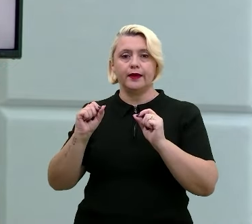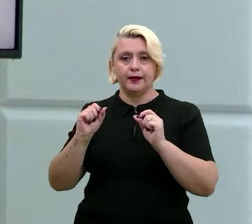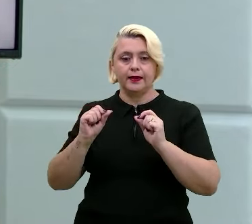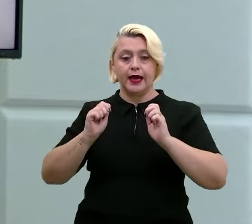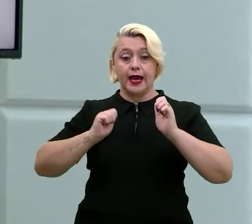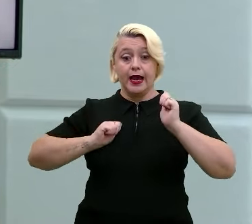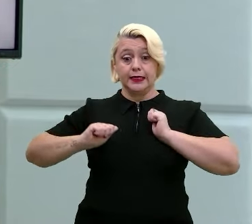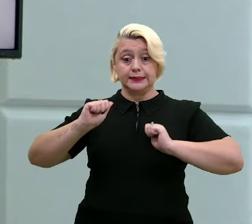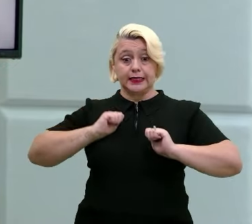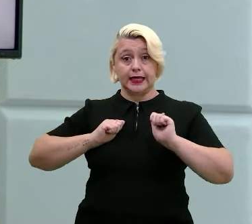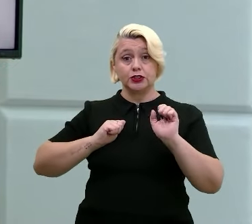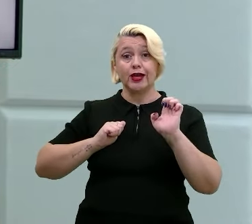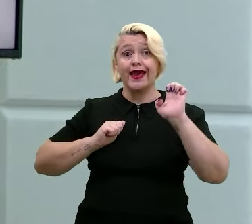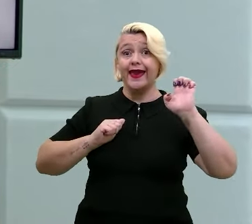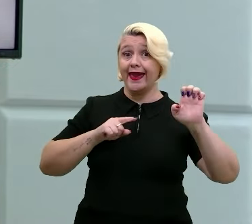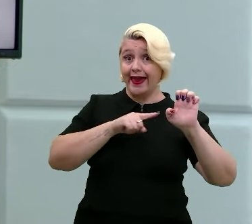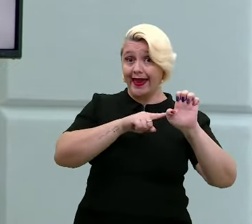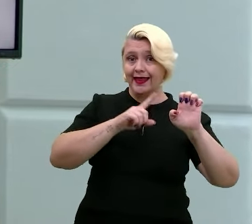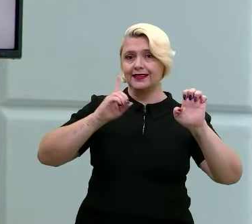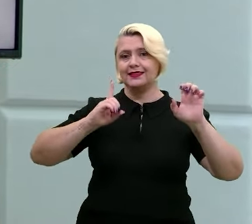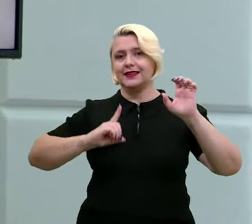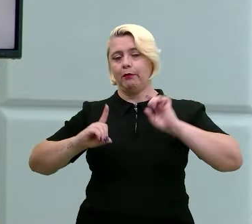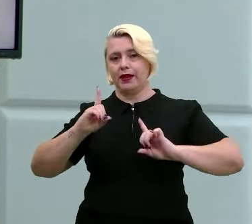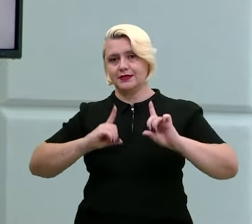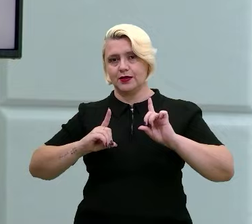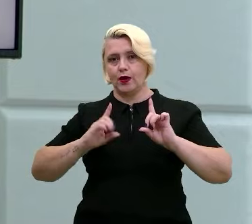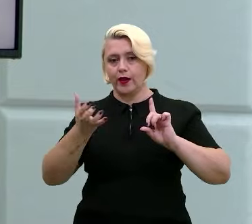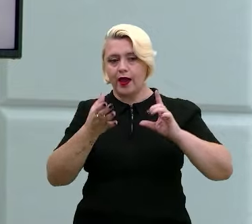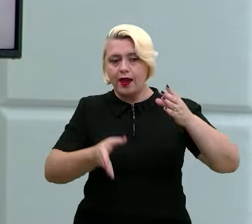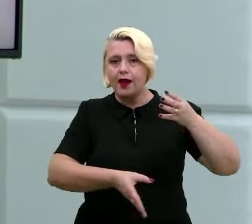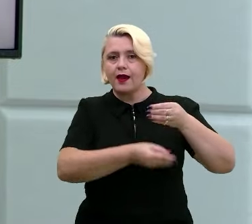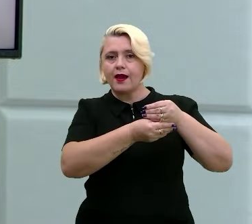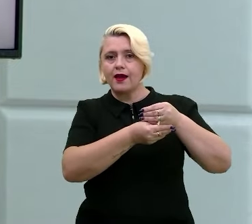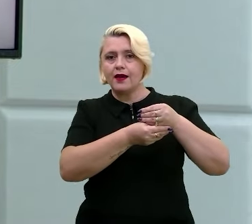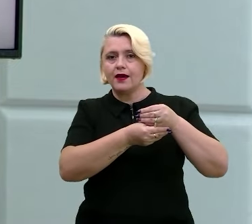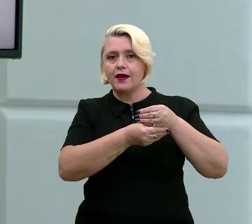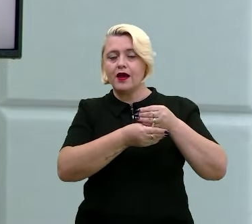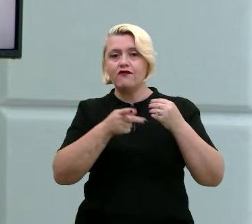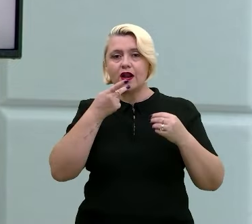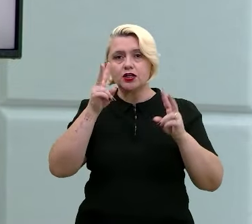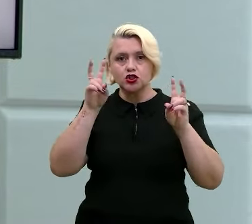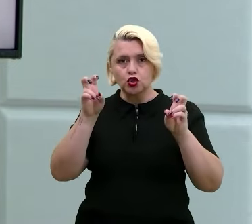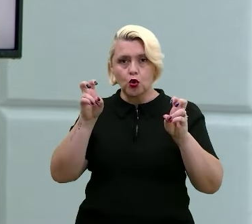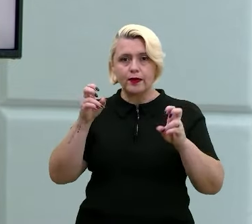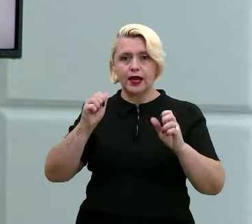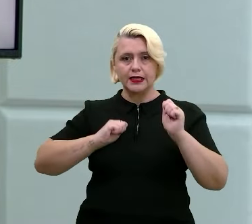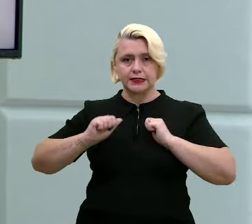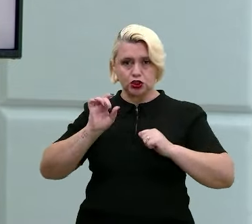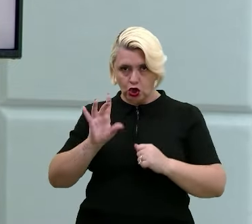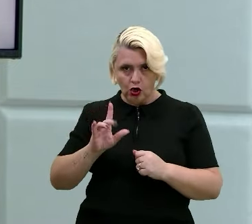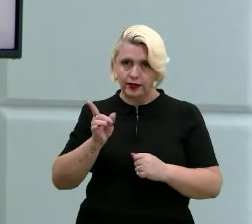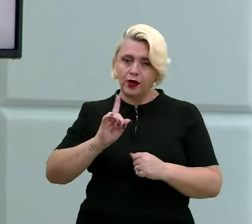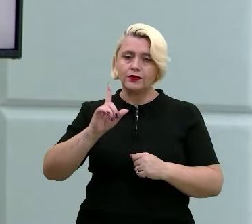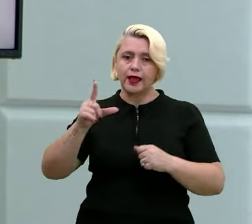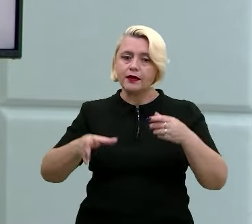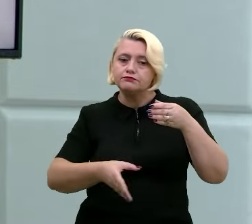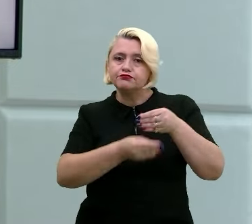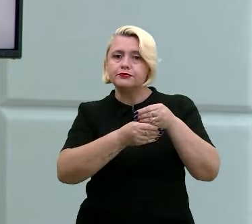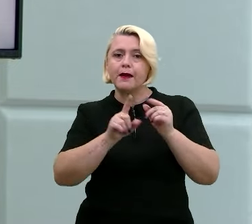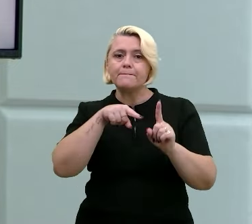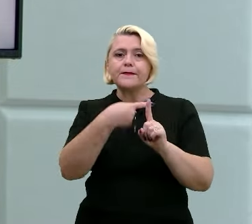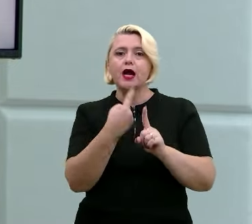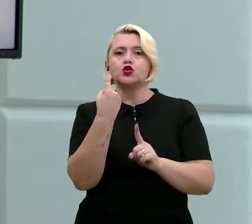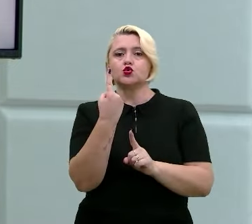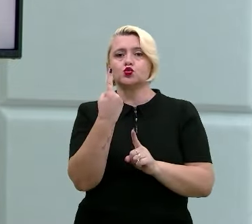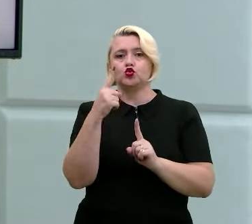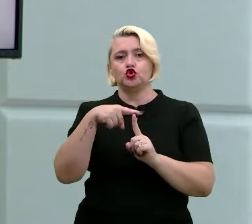ansiedade e depressão. Então, eu quero acrescentar. Eu quero falar só de ansiedade? Não, eu quero acrescentar um elemento a mais.